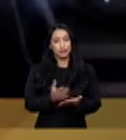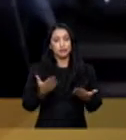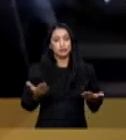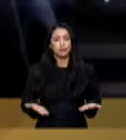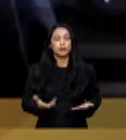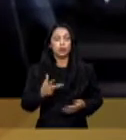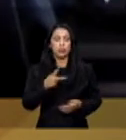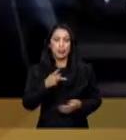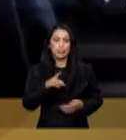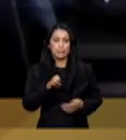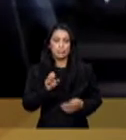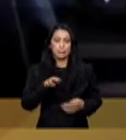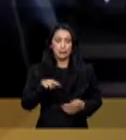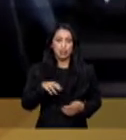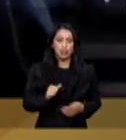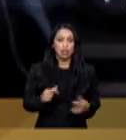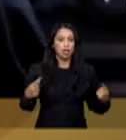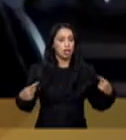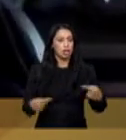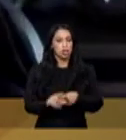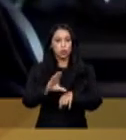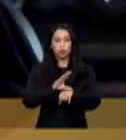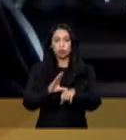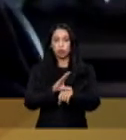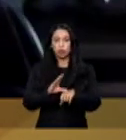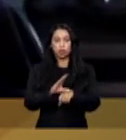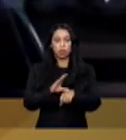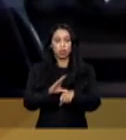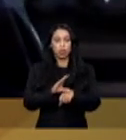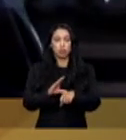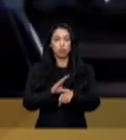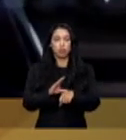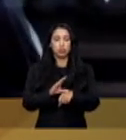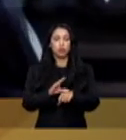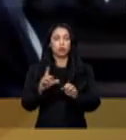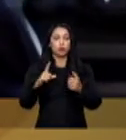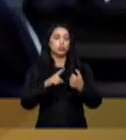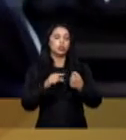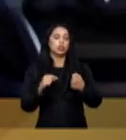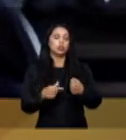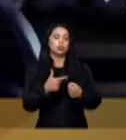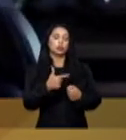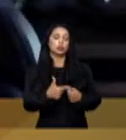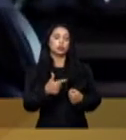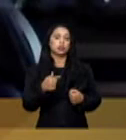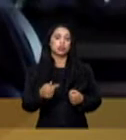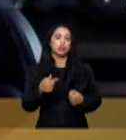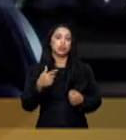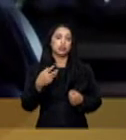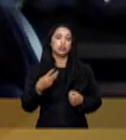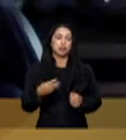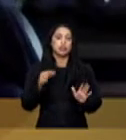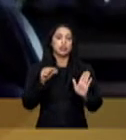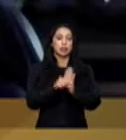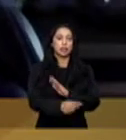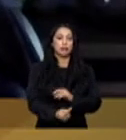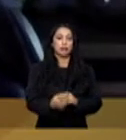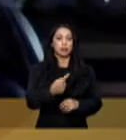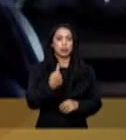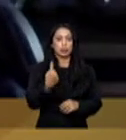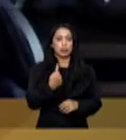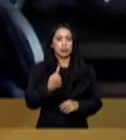é inconstitucional o preceito secundário do artigo 273, parágrafo 1º,